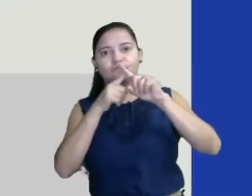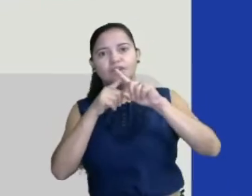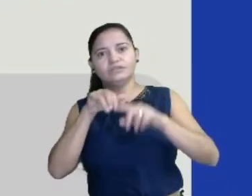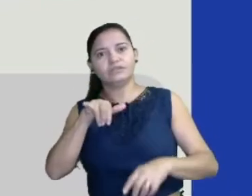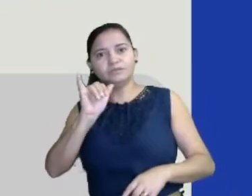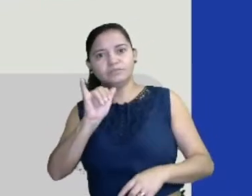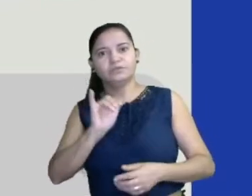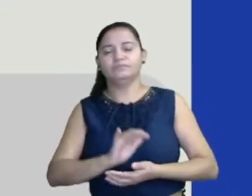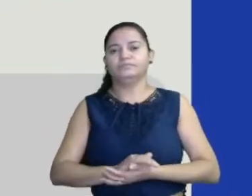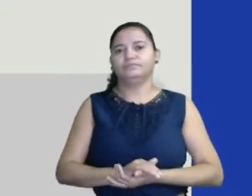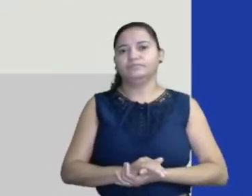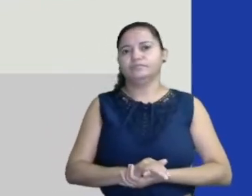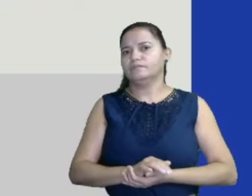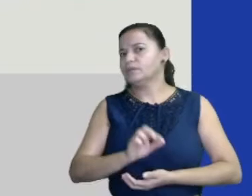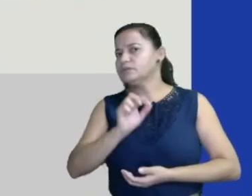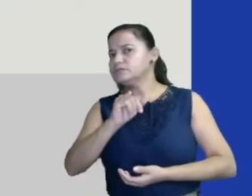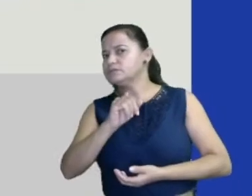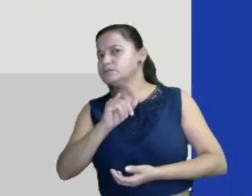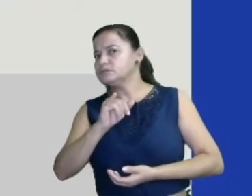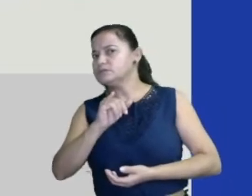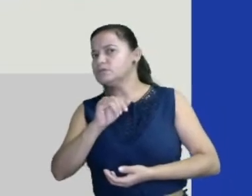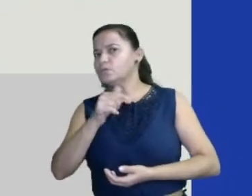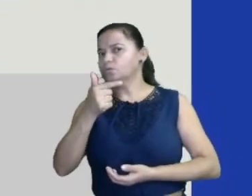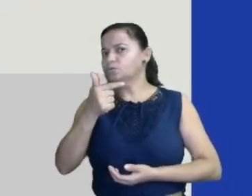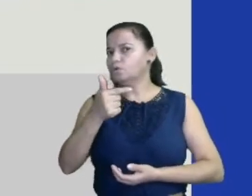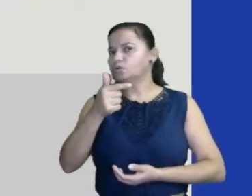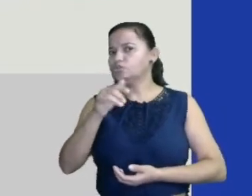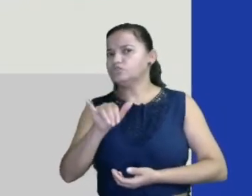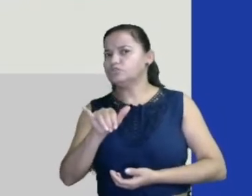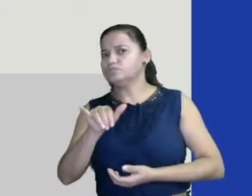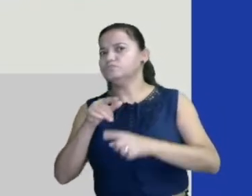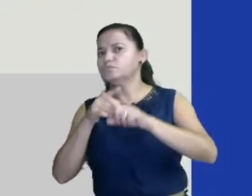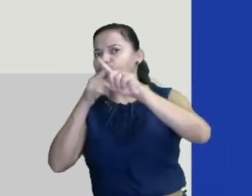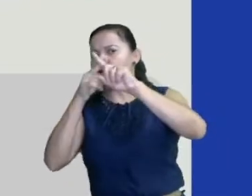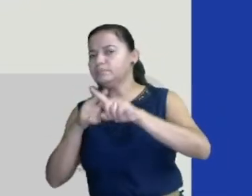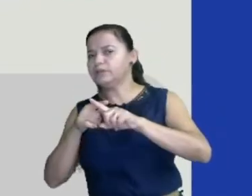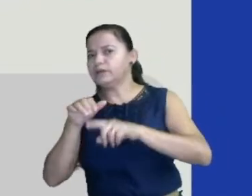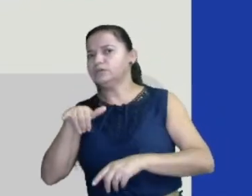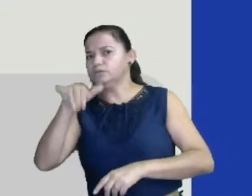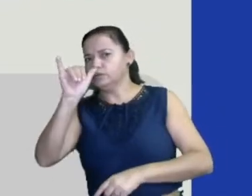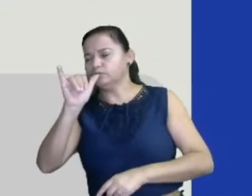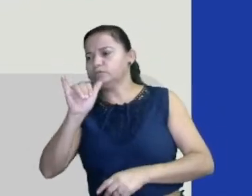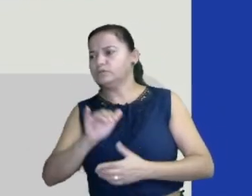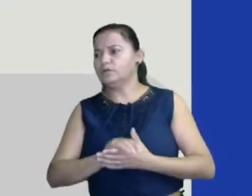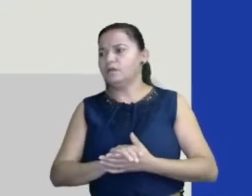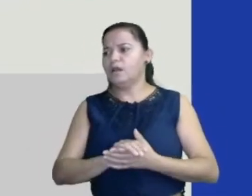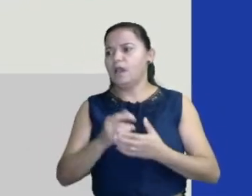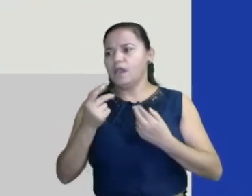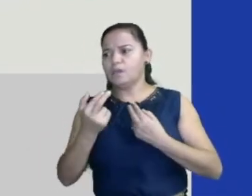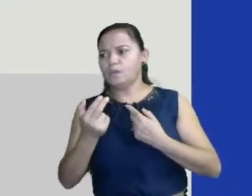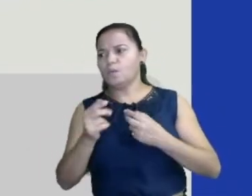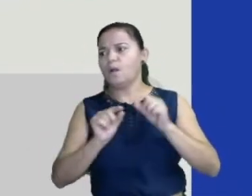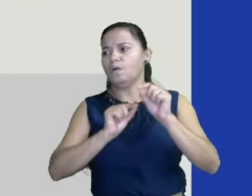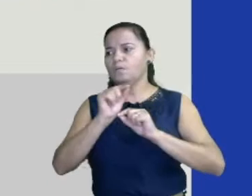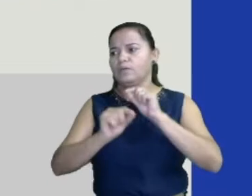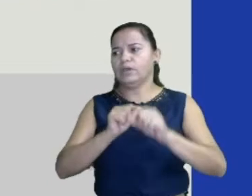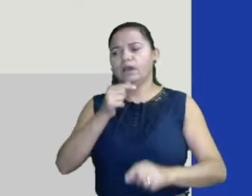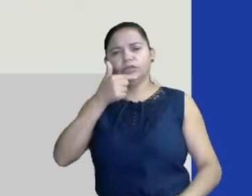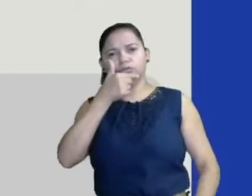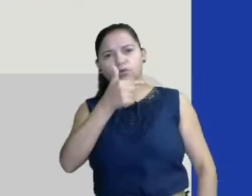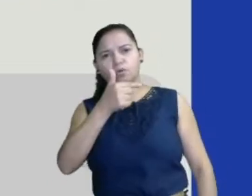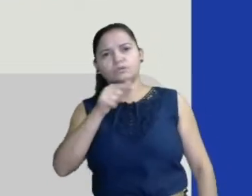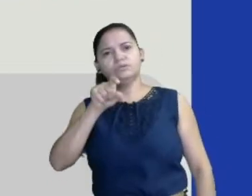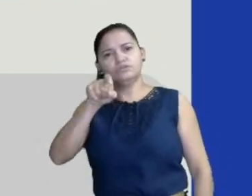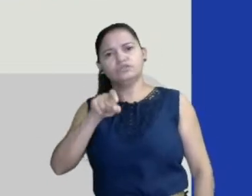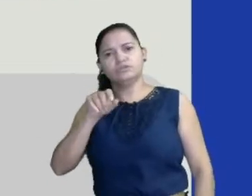mas se o dois estiver multiplicando y x 2Y = 2x Y eu tenho mesmo